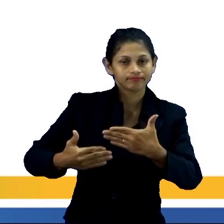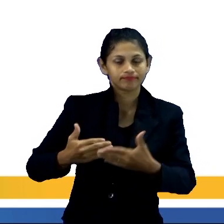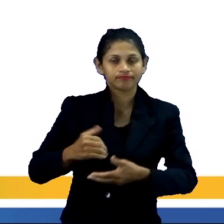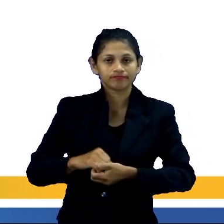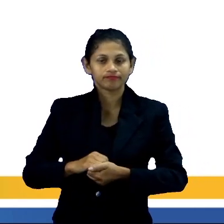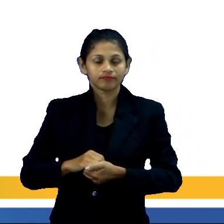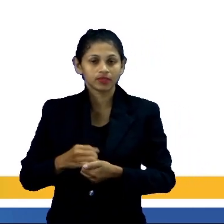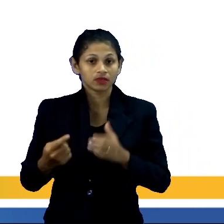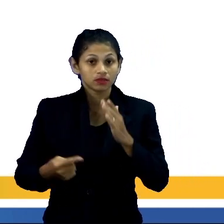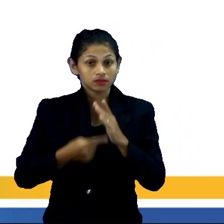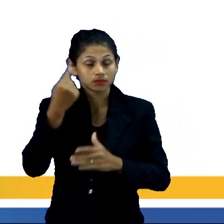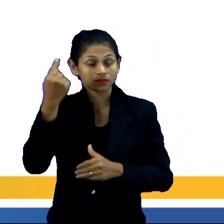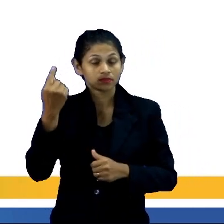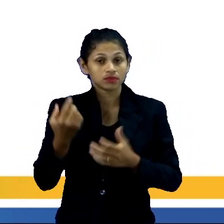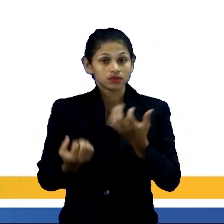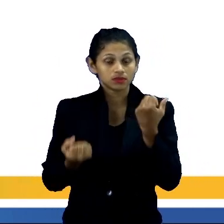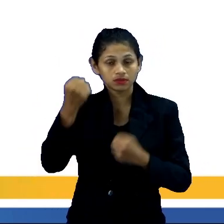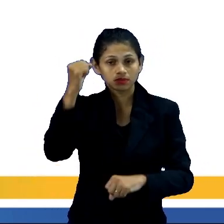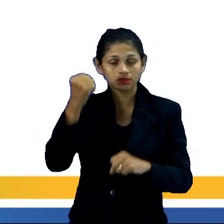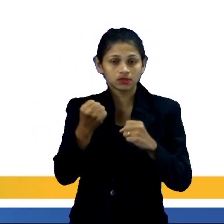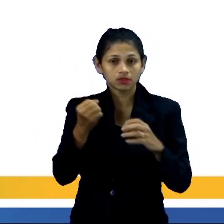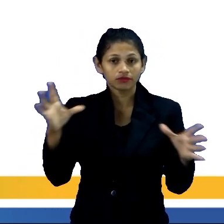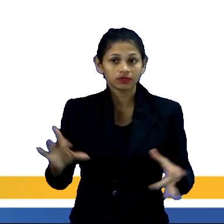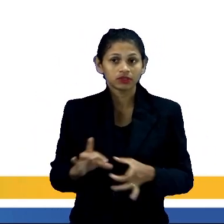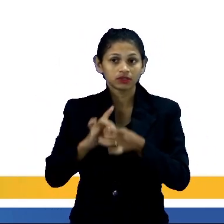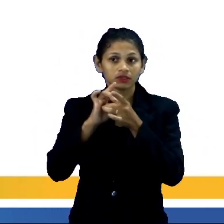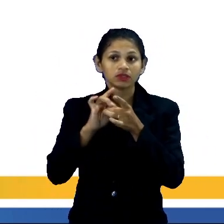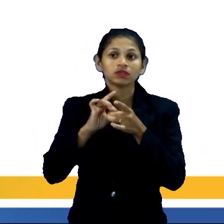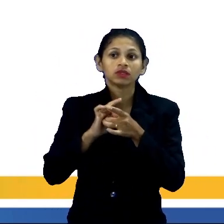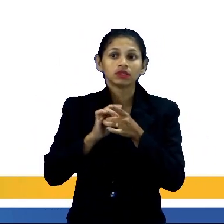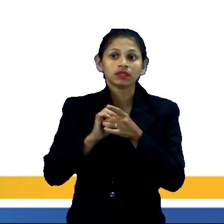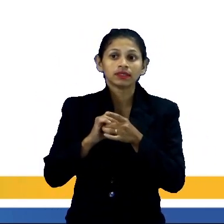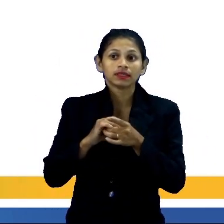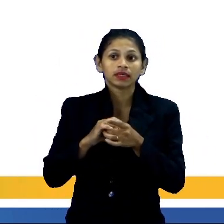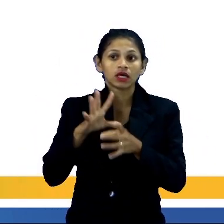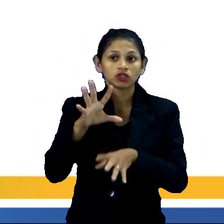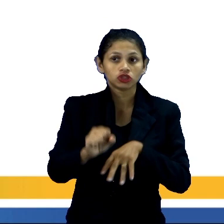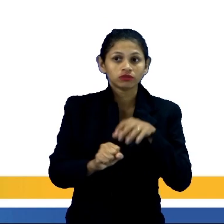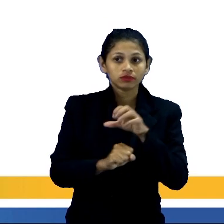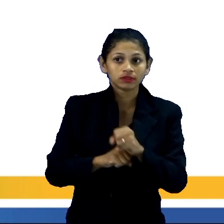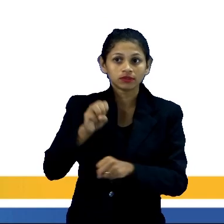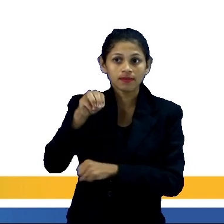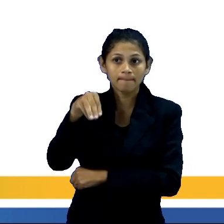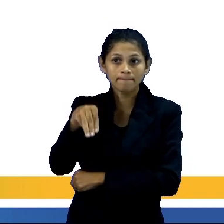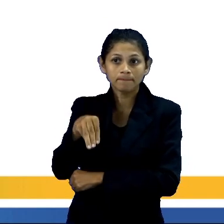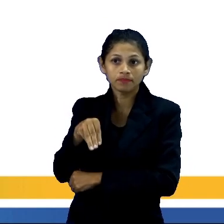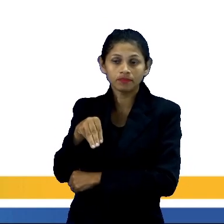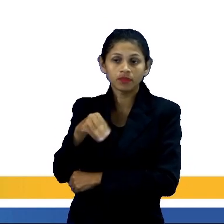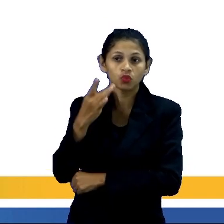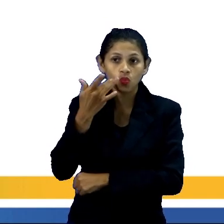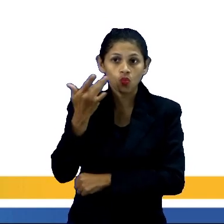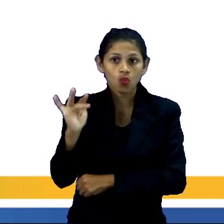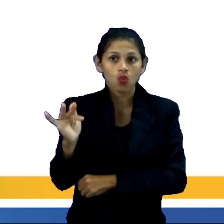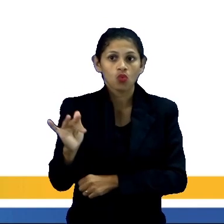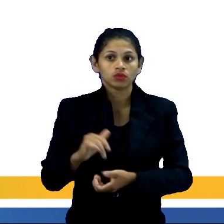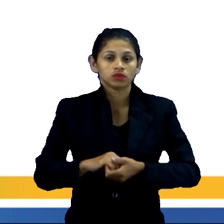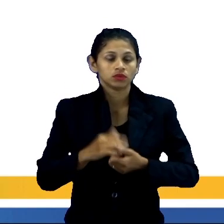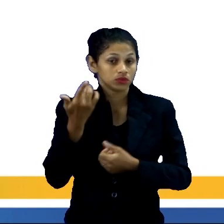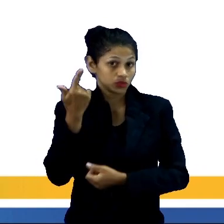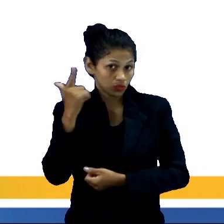país estavam ligadas à extração mineral, produção de calçados, tecidos e também de